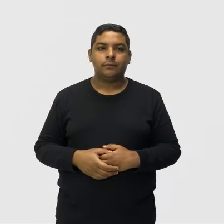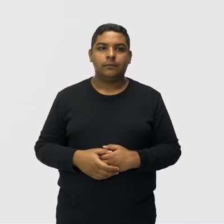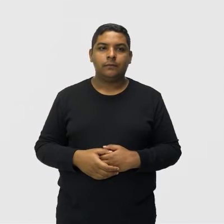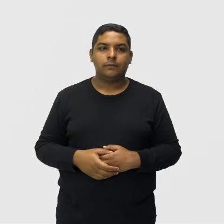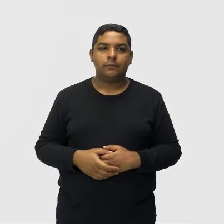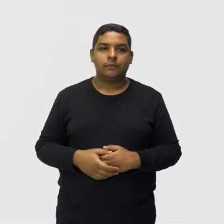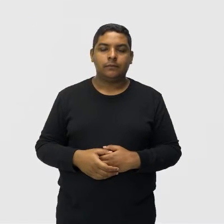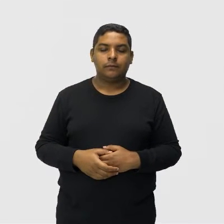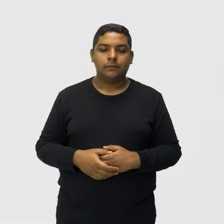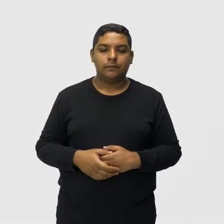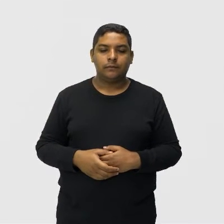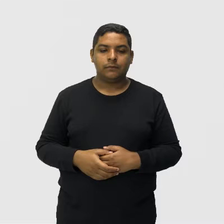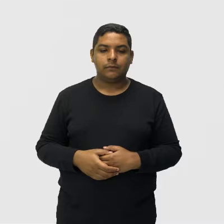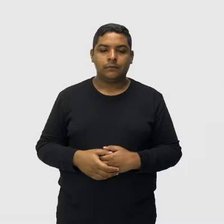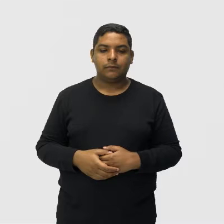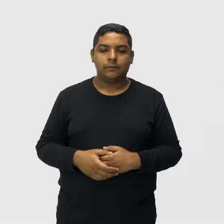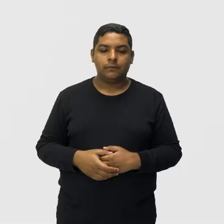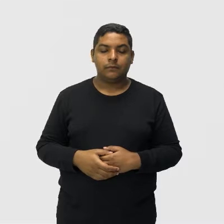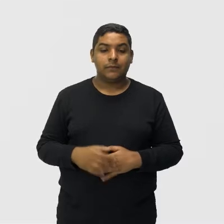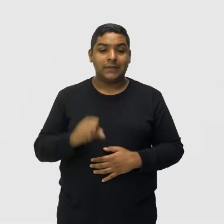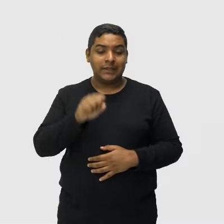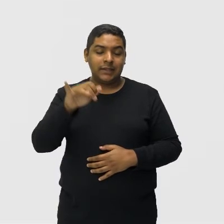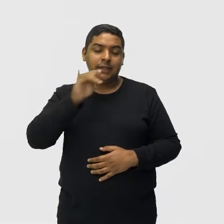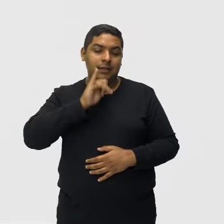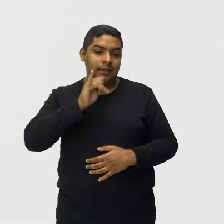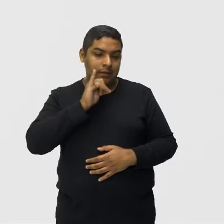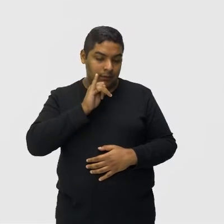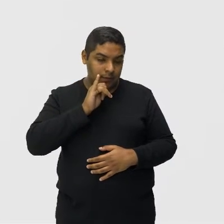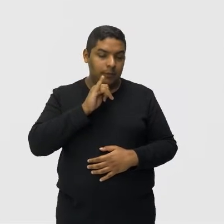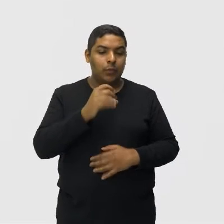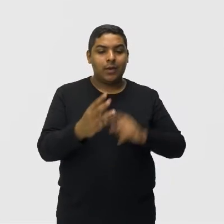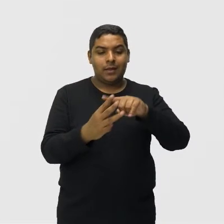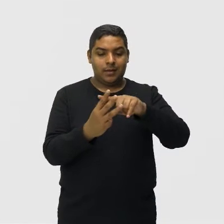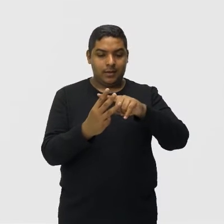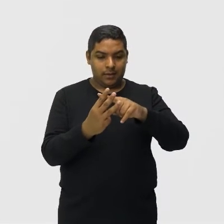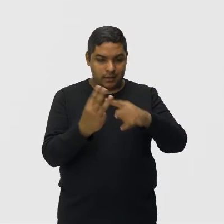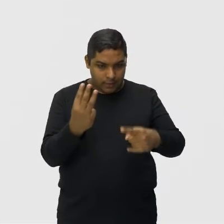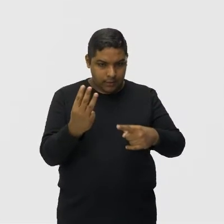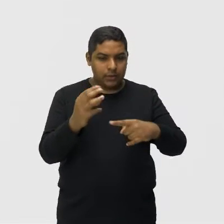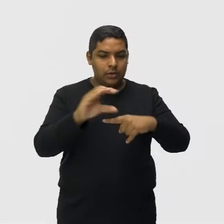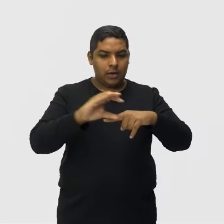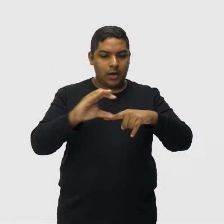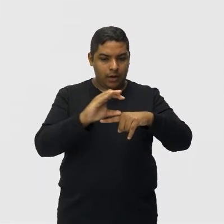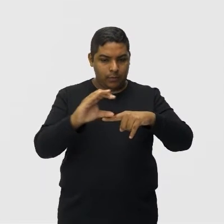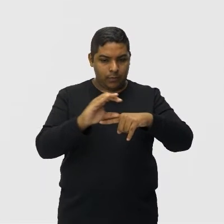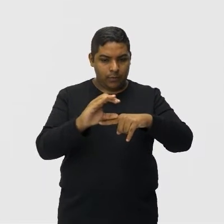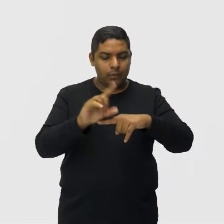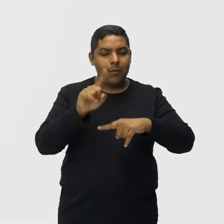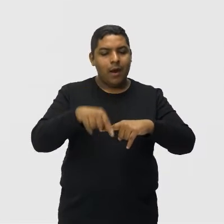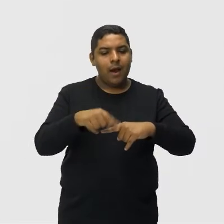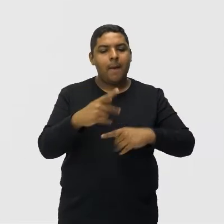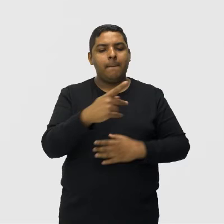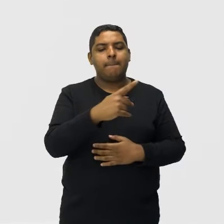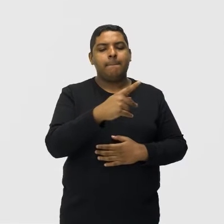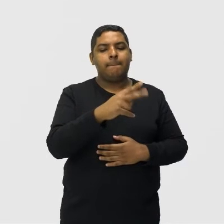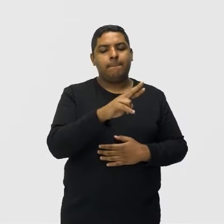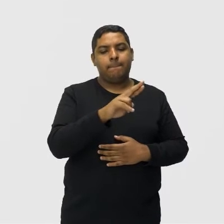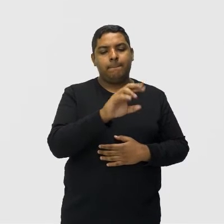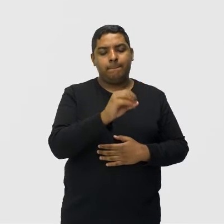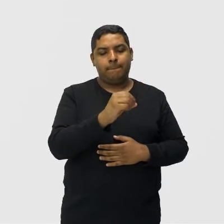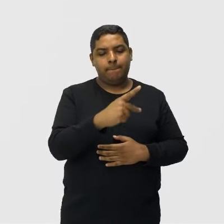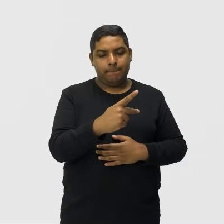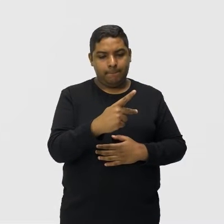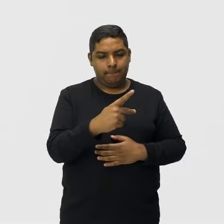Nomenclatura. Quando tem 3 carbonos, o prefixo é o prop. Somente